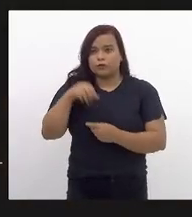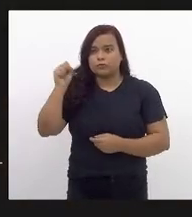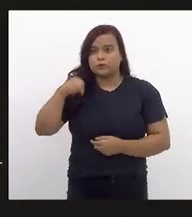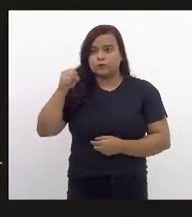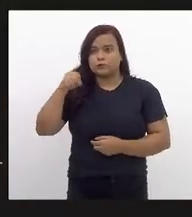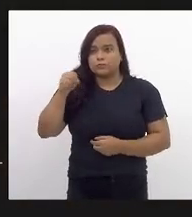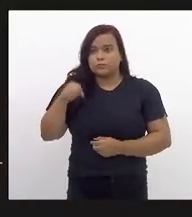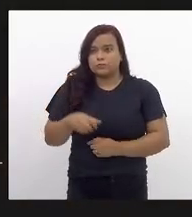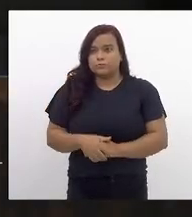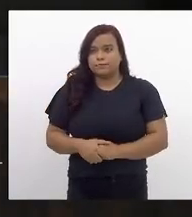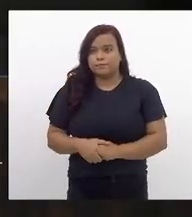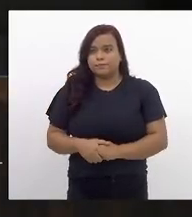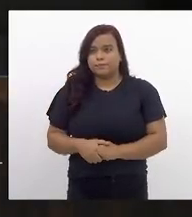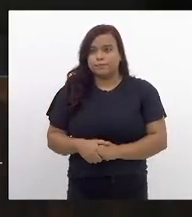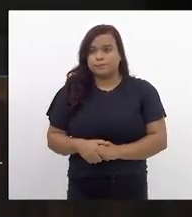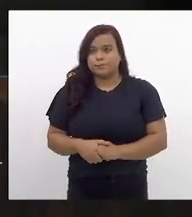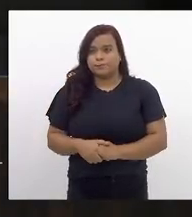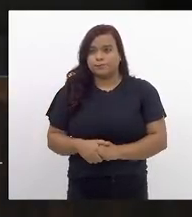votando sim.